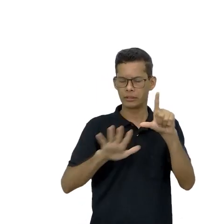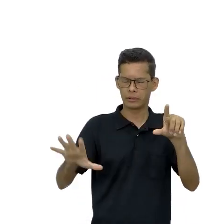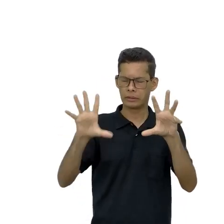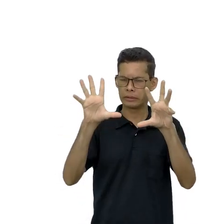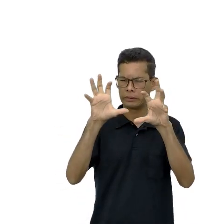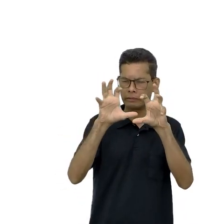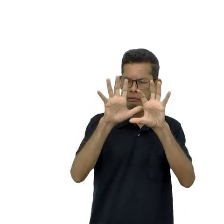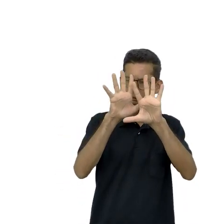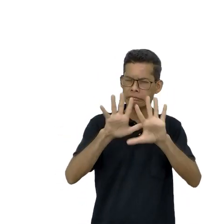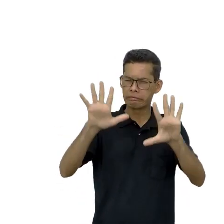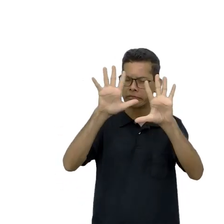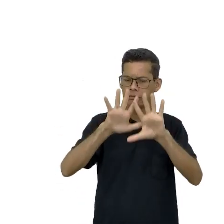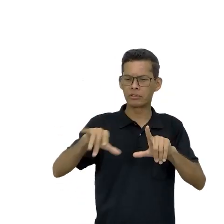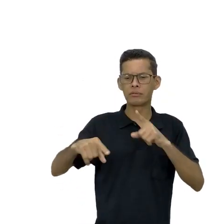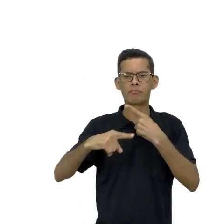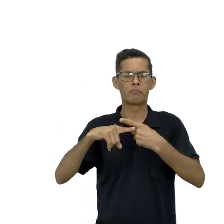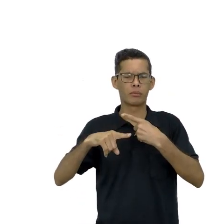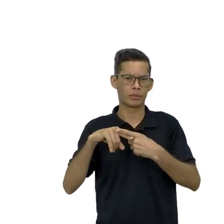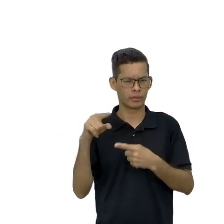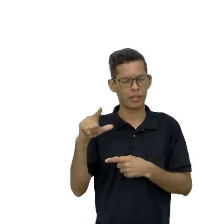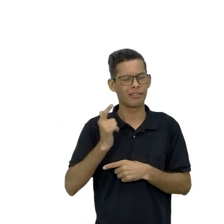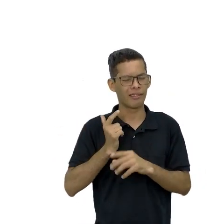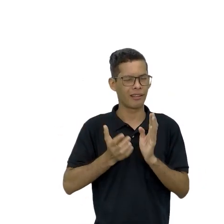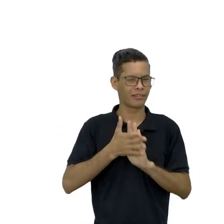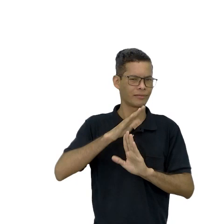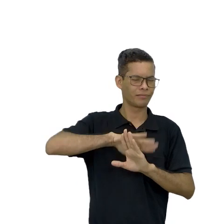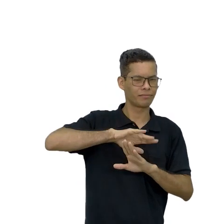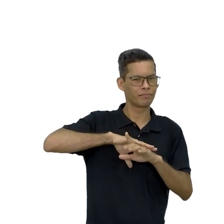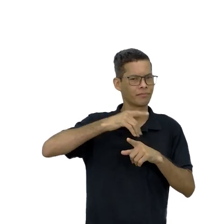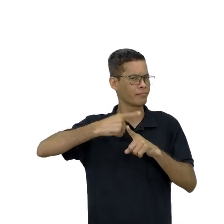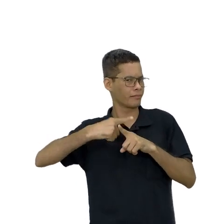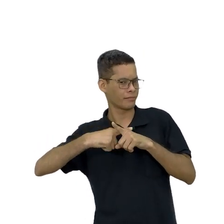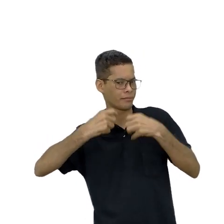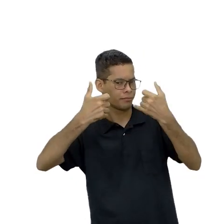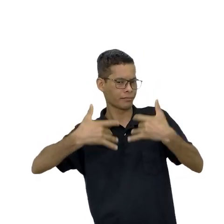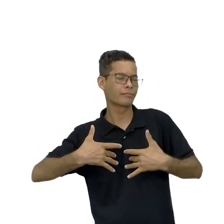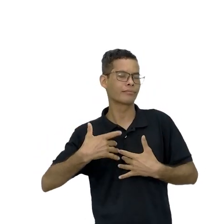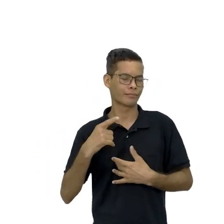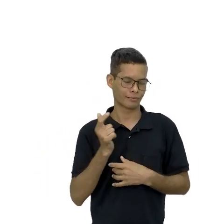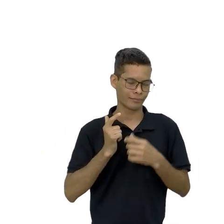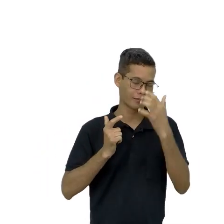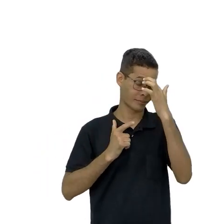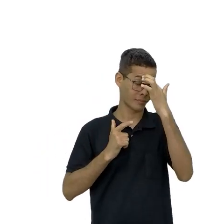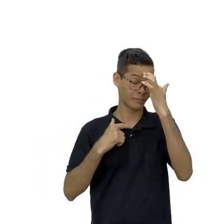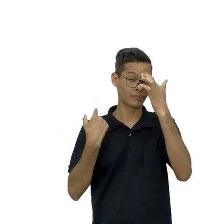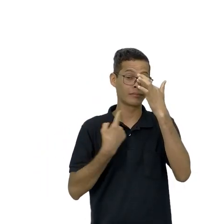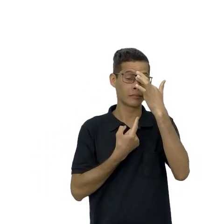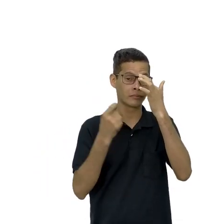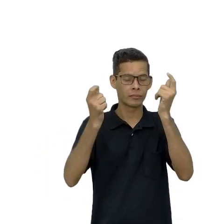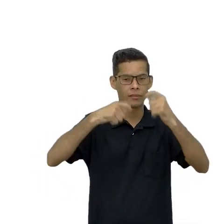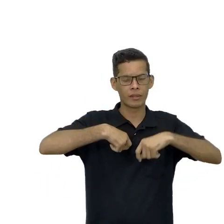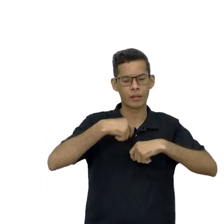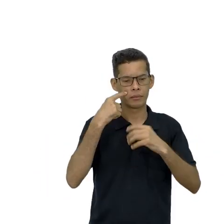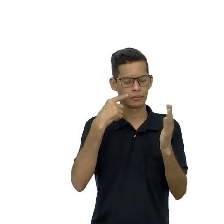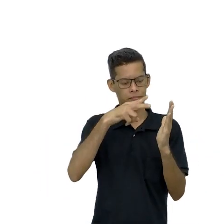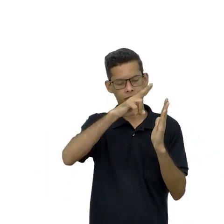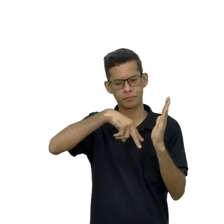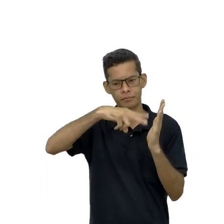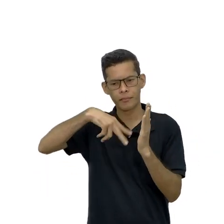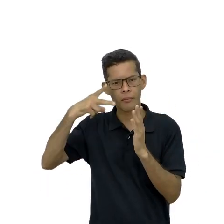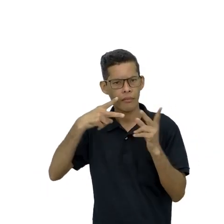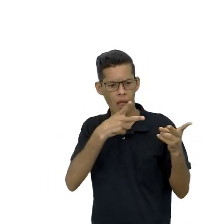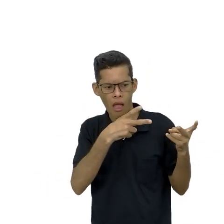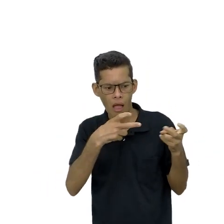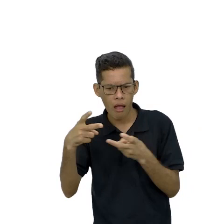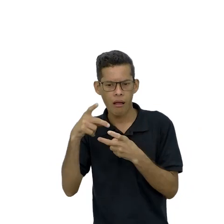um porquê e uma razão de estar ali, né? Então, de certa maneira, nós podemos perceber que essa leitura não é somente